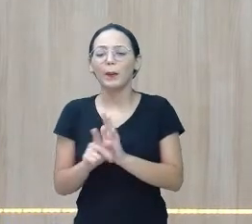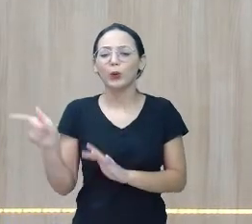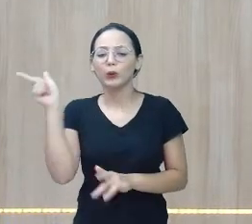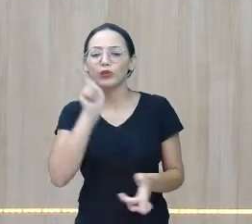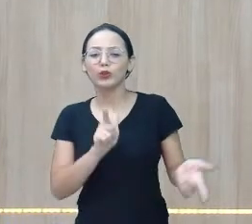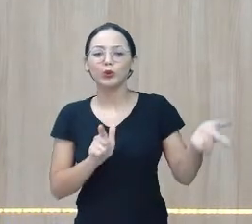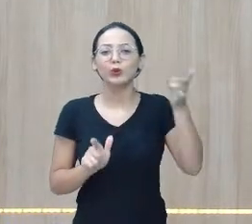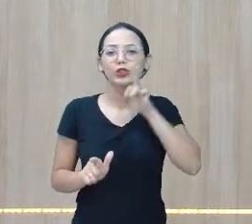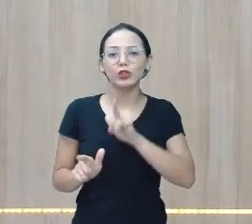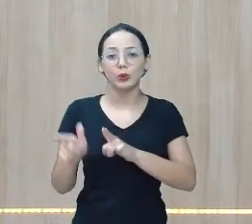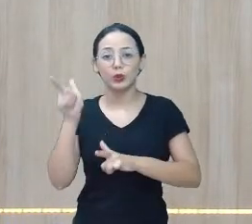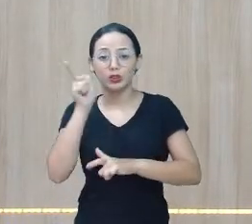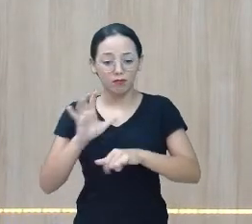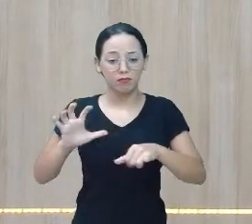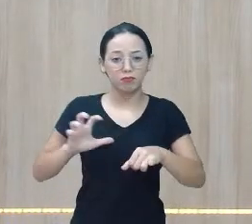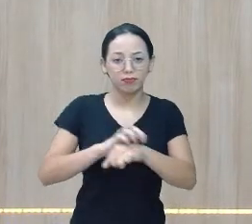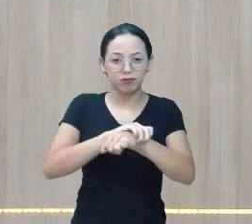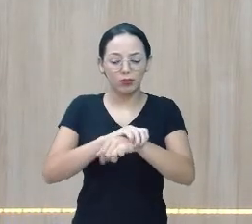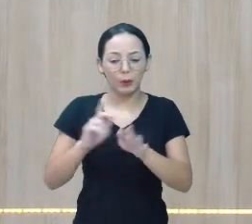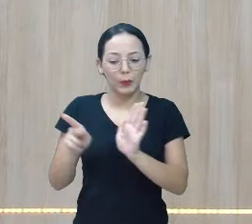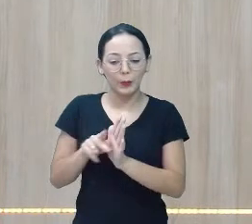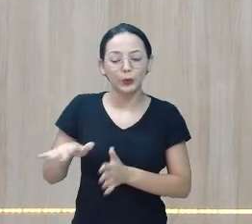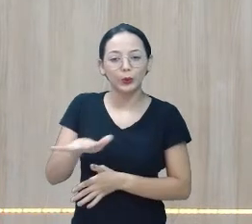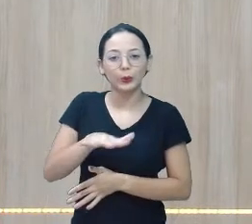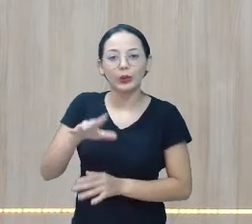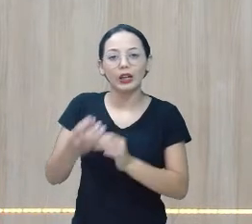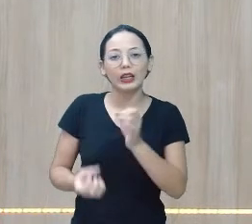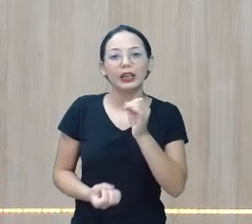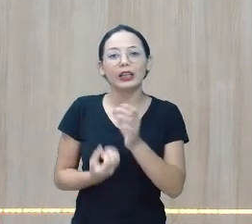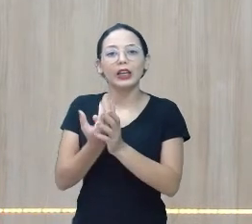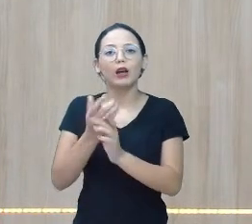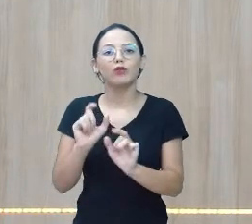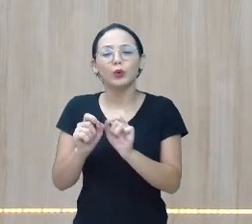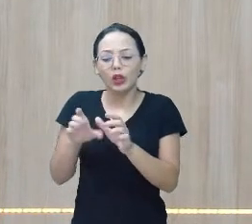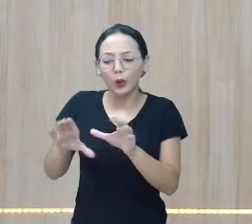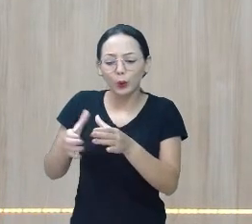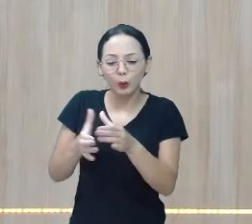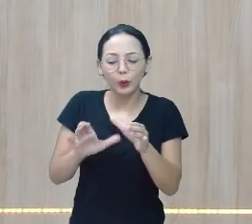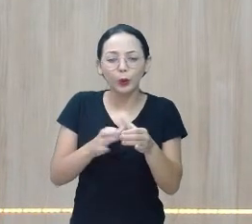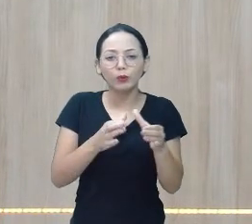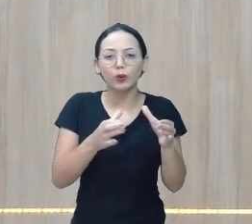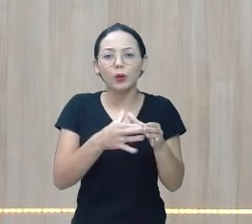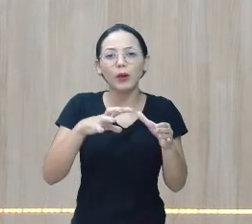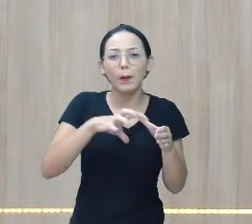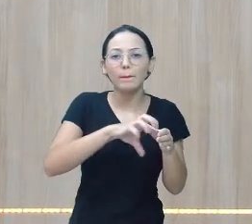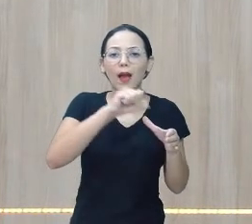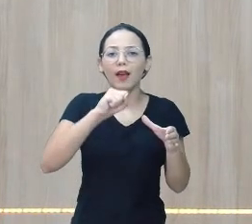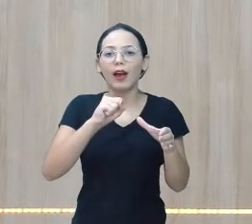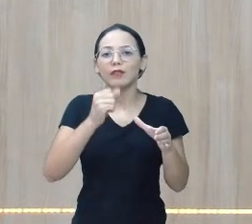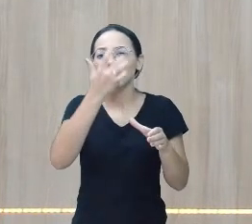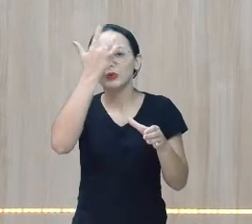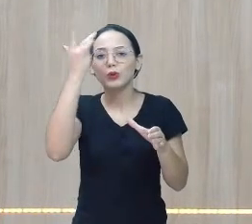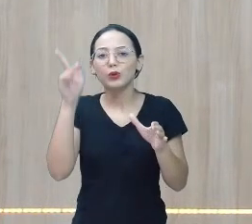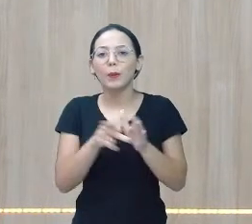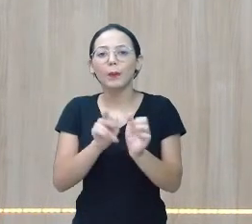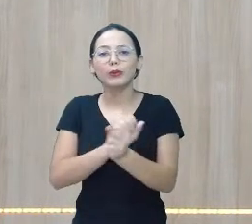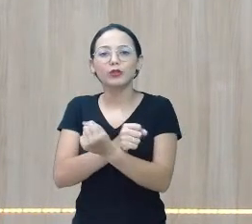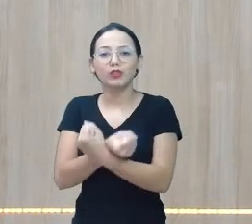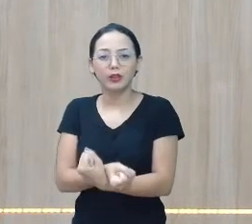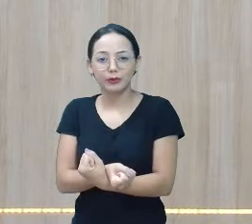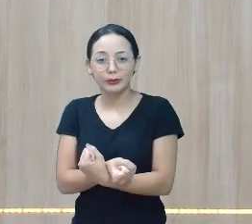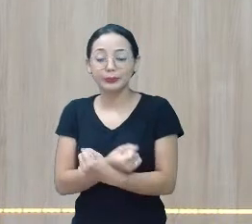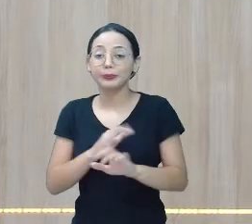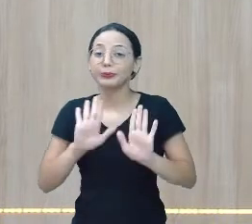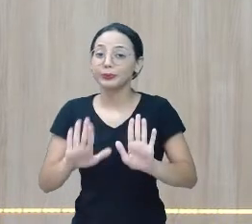conquistas e, quando conquistava um território, fundava ali colônias e pegava aquela população como escrava.